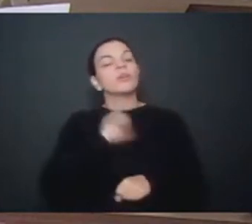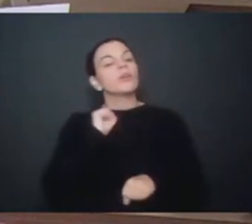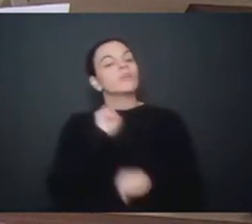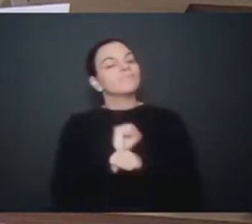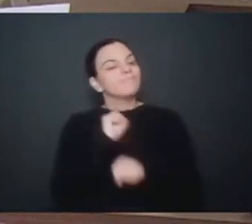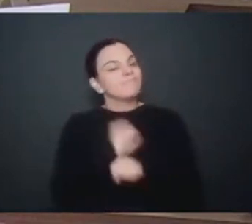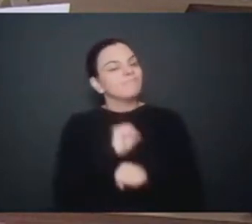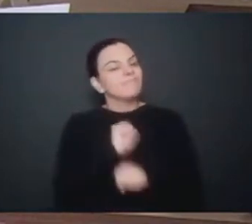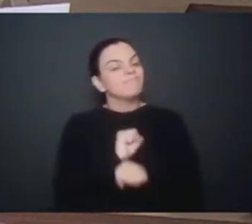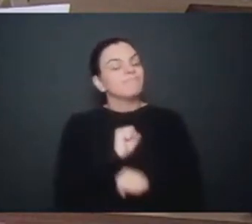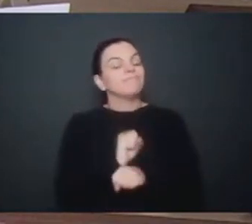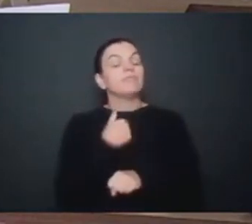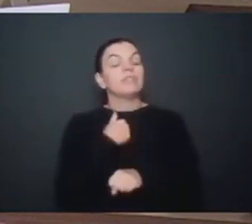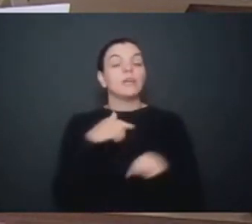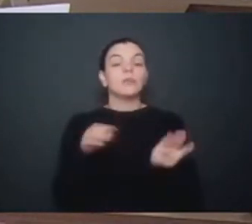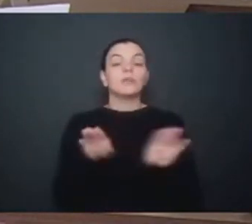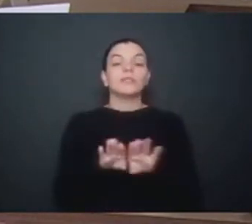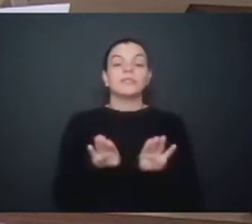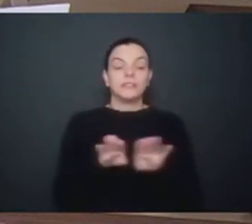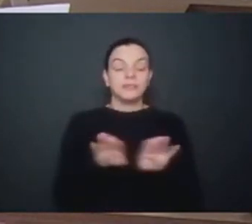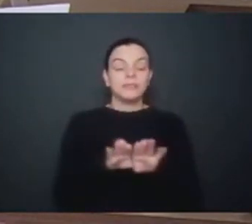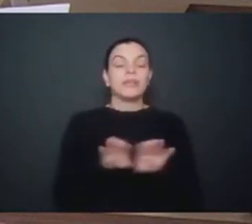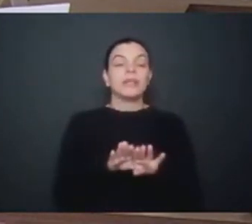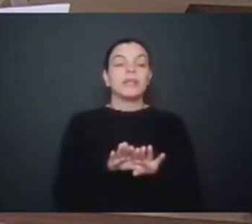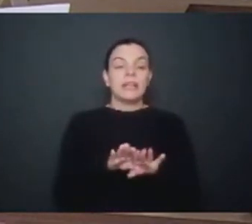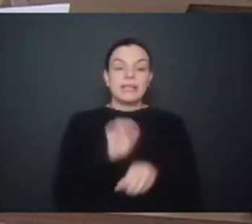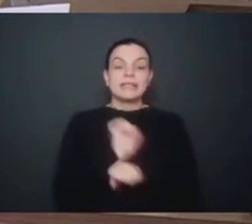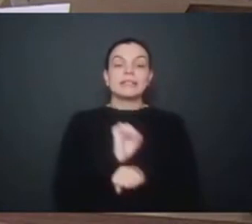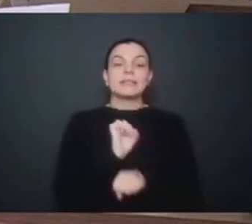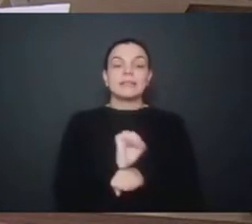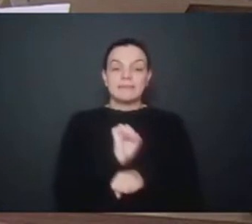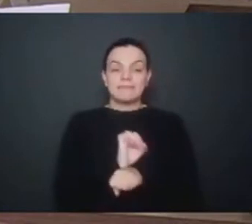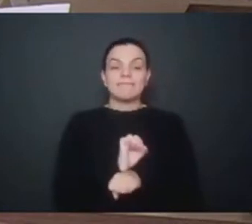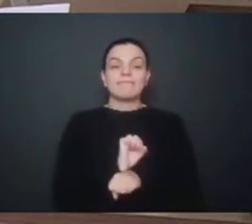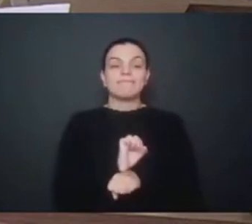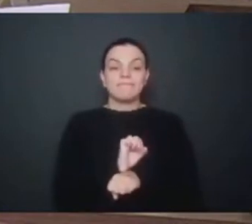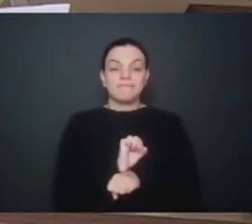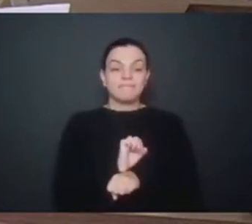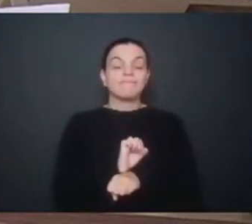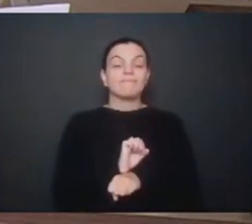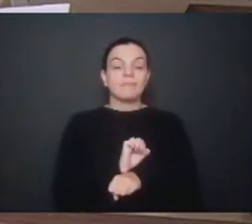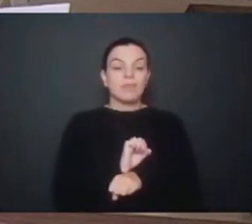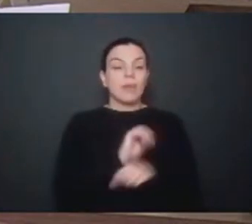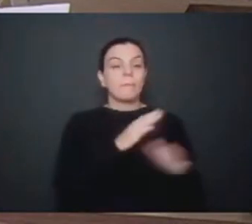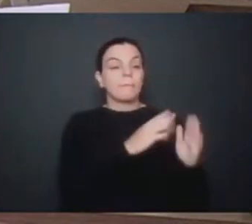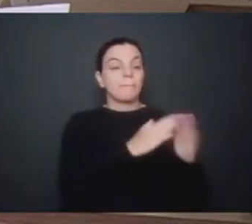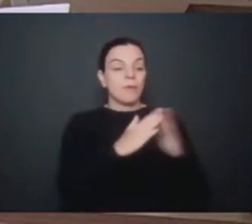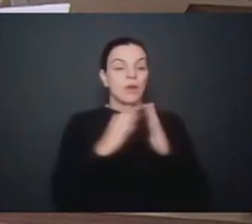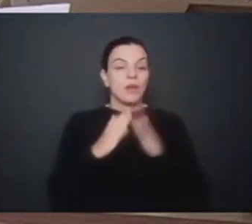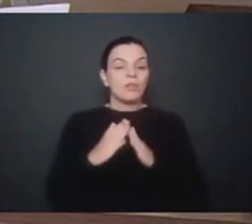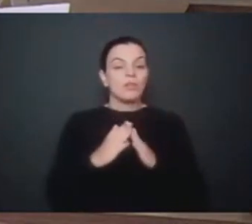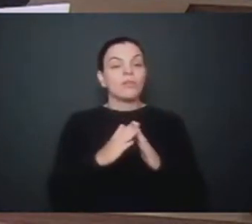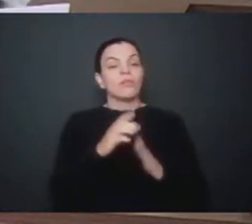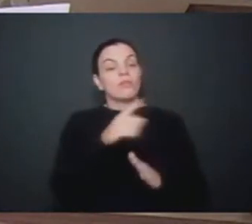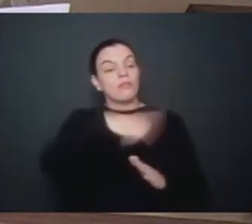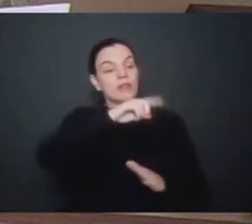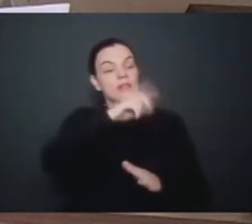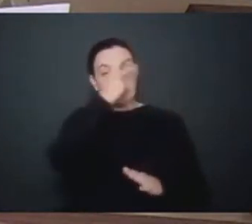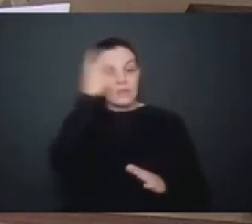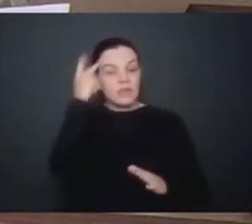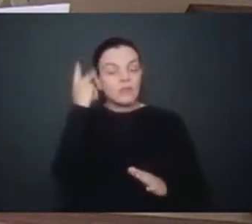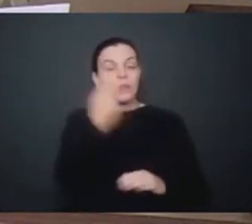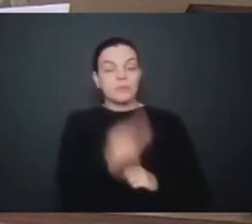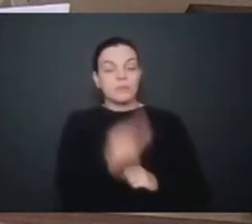Eu também, a gente está acompanhando, muitas pessoas, muitos moradores têm procurado nosso mandato em relação a isso. Então a gente aguarda aí, que